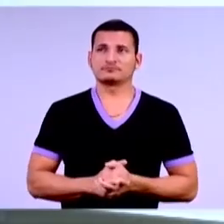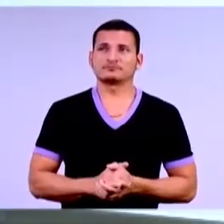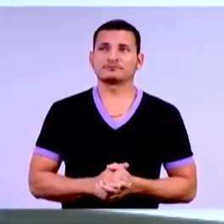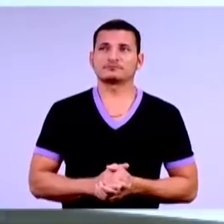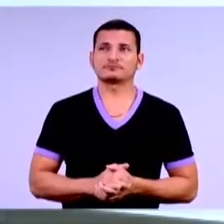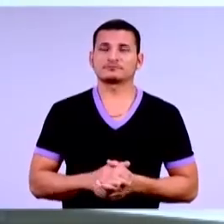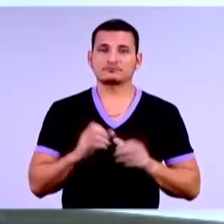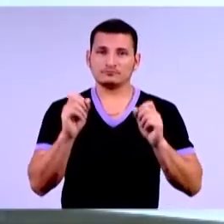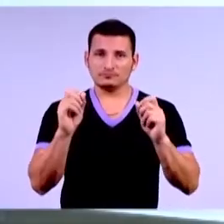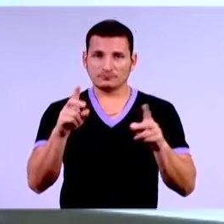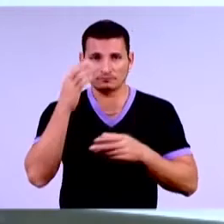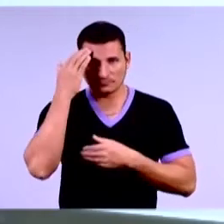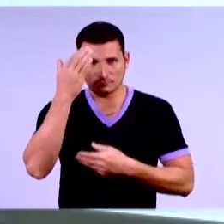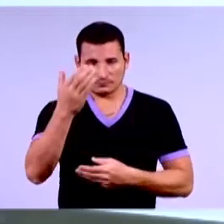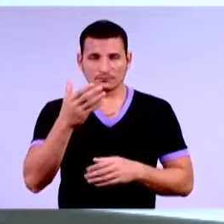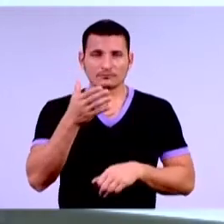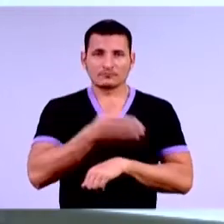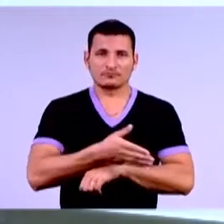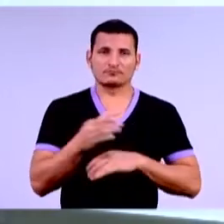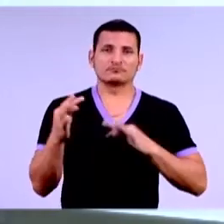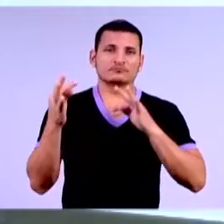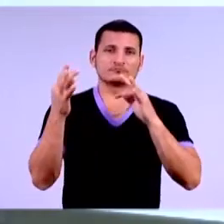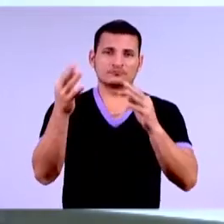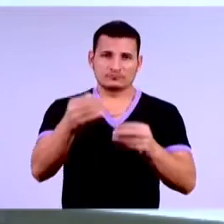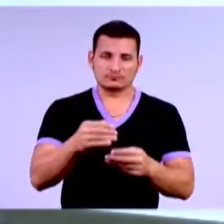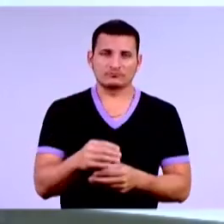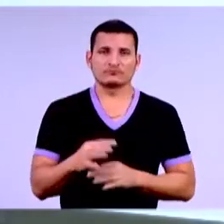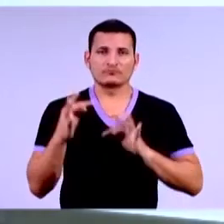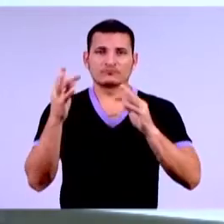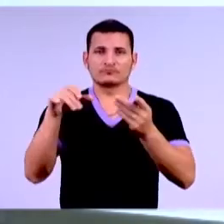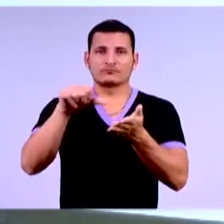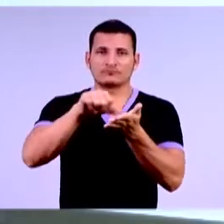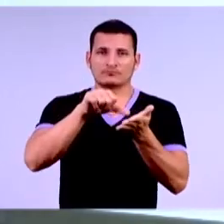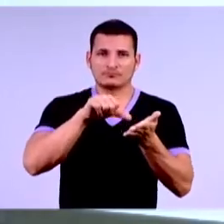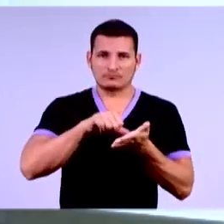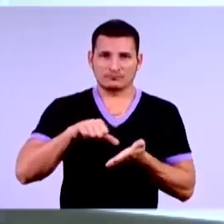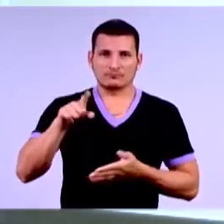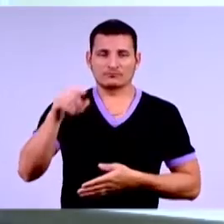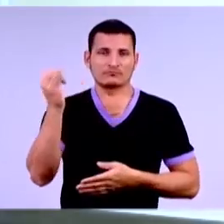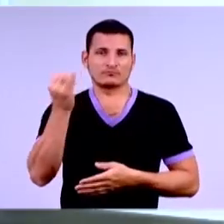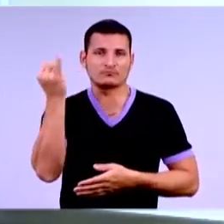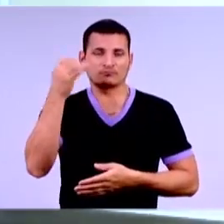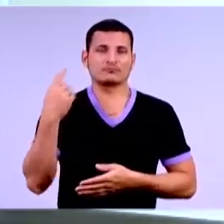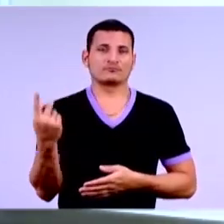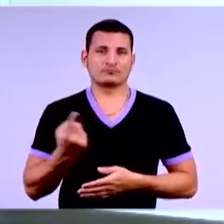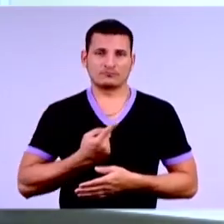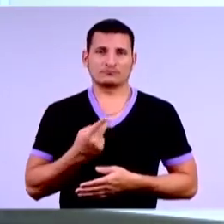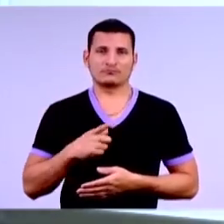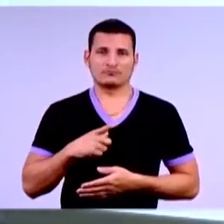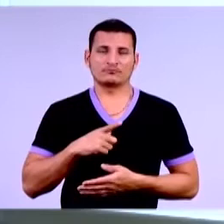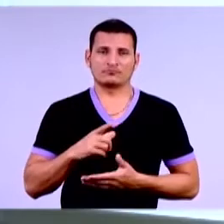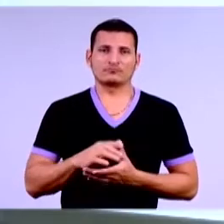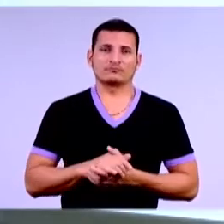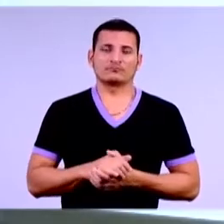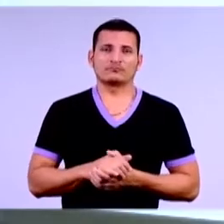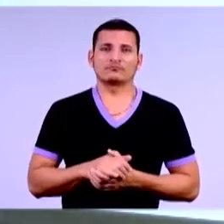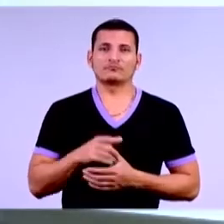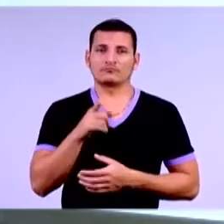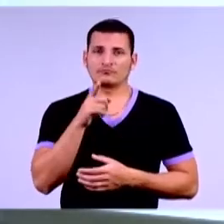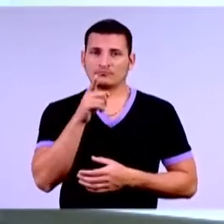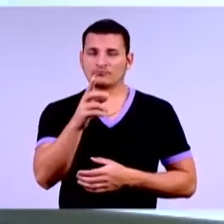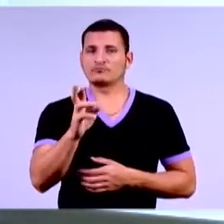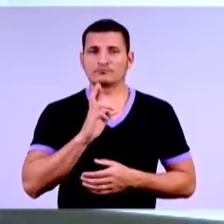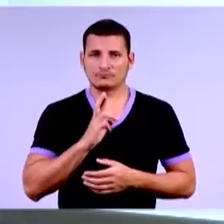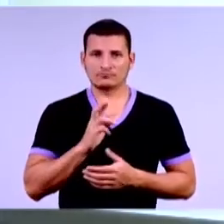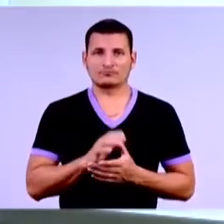agradecer a participação de vocês de todos os pólos é muito importante pra gente que está aqui dando aula ter esse feedback da parte de vocês ok